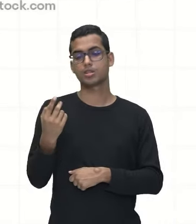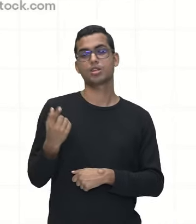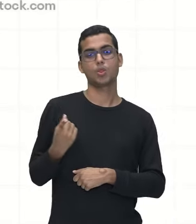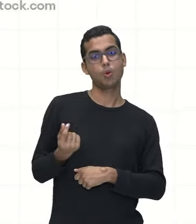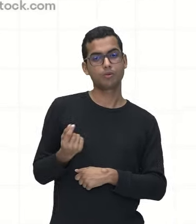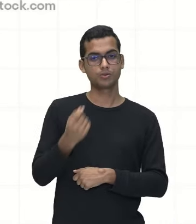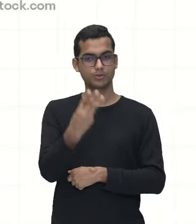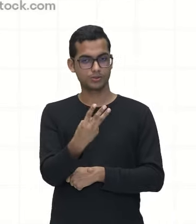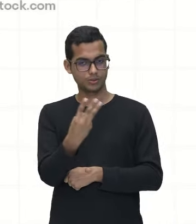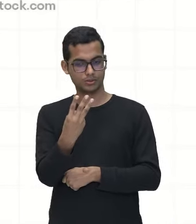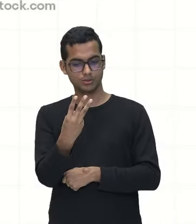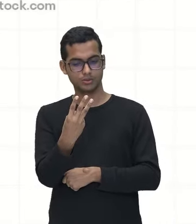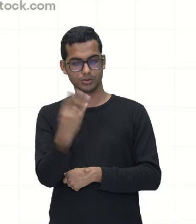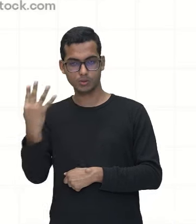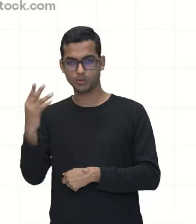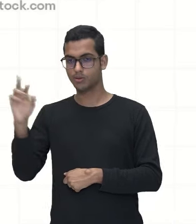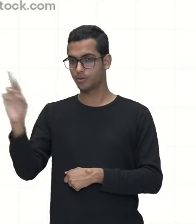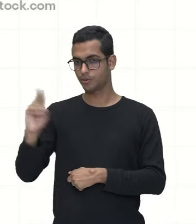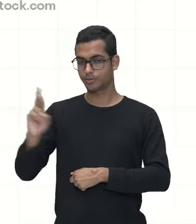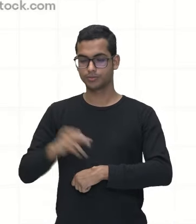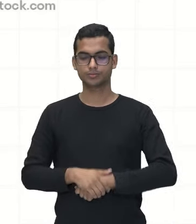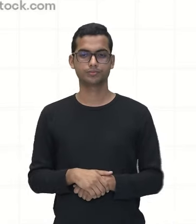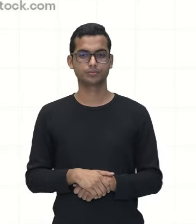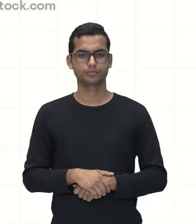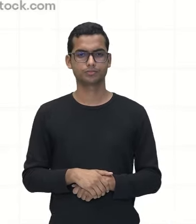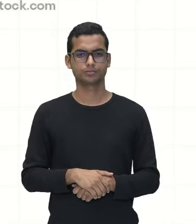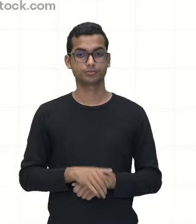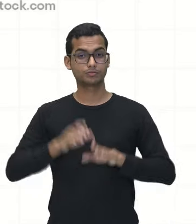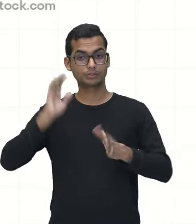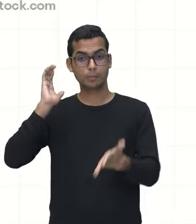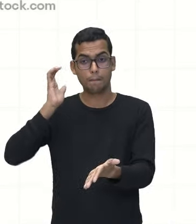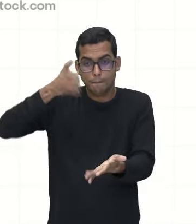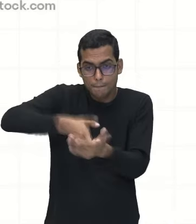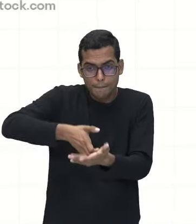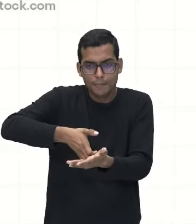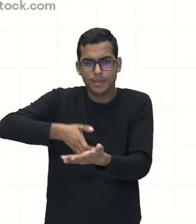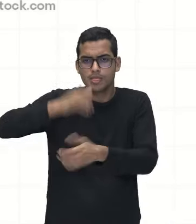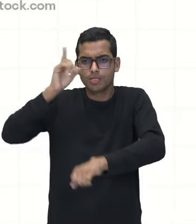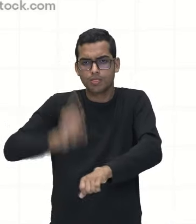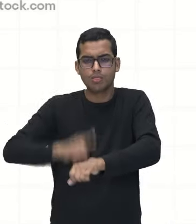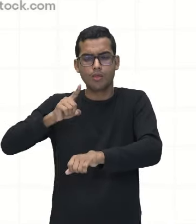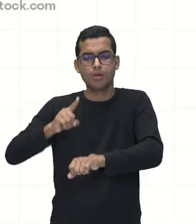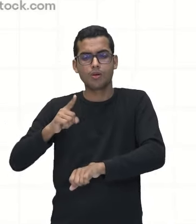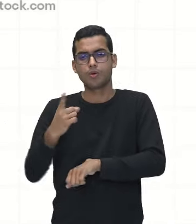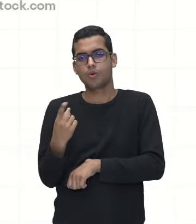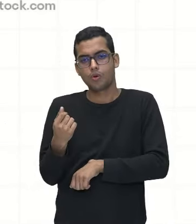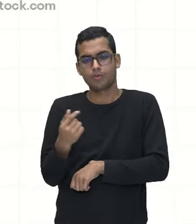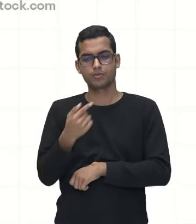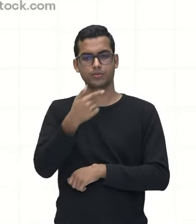Isso se você comprar parcelado, claro, 12 de 34. Mas à vista, essa bicicleta custa R$